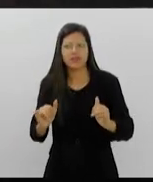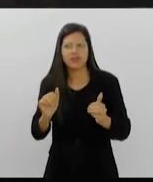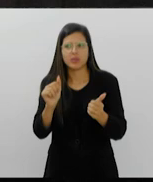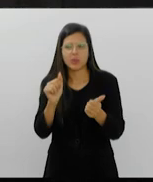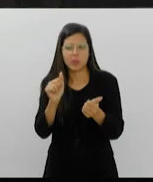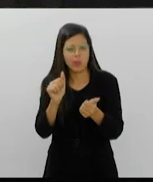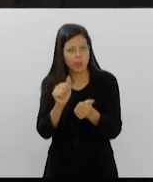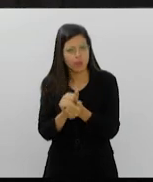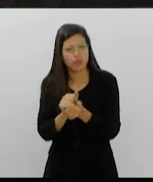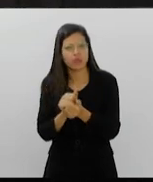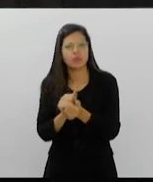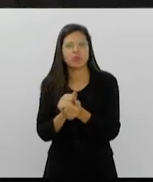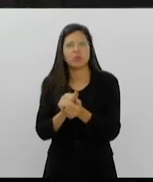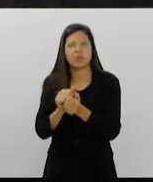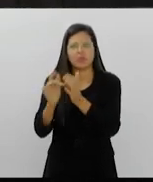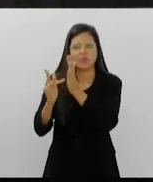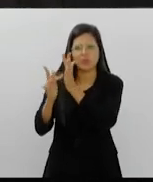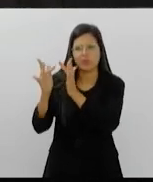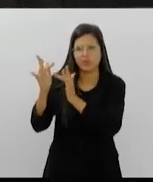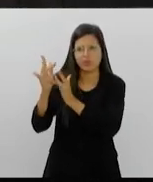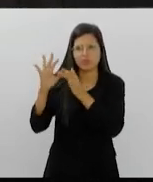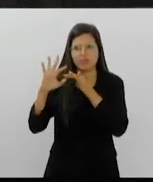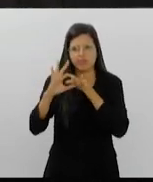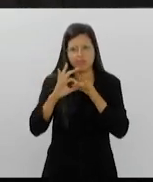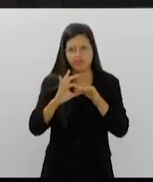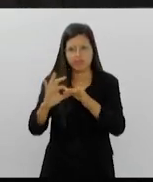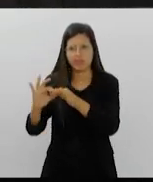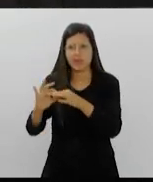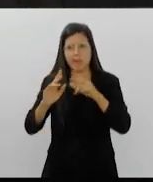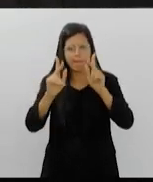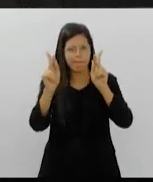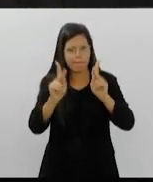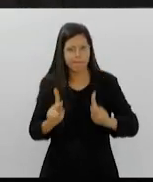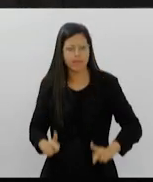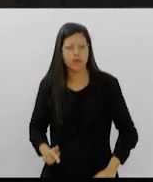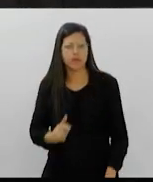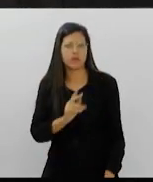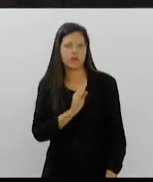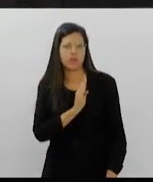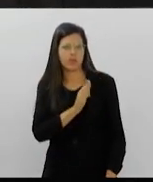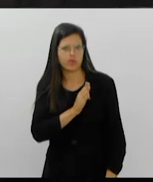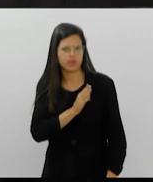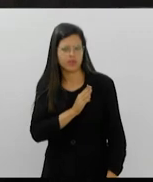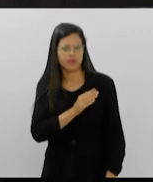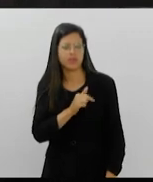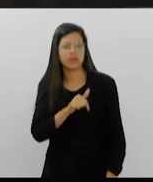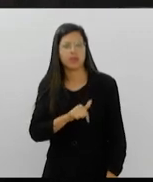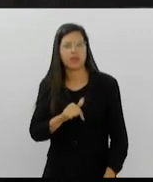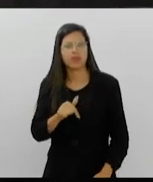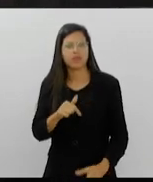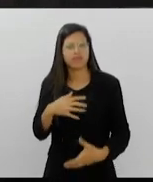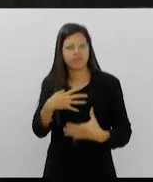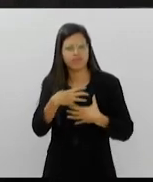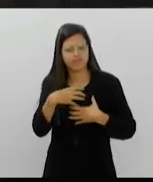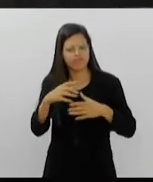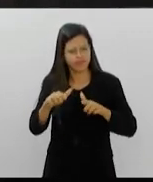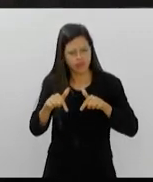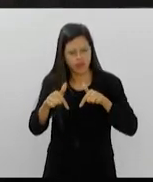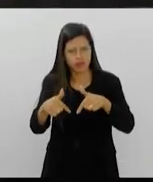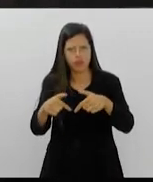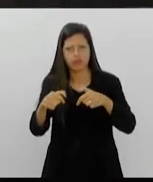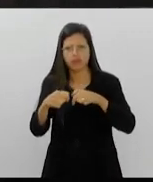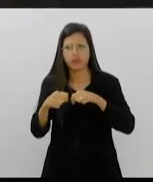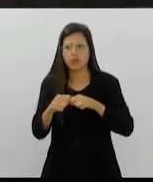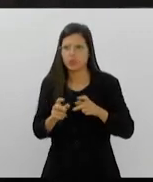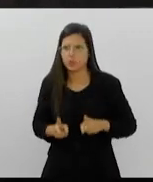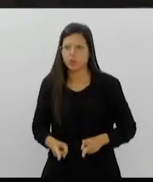Senhor Jesus, continuo em paz com meu coração, tenho sim a sensação do dever cumprido e vamos seguir